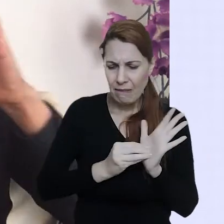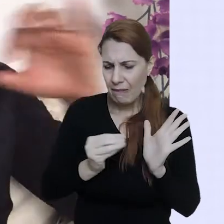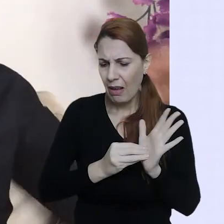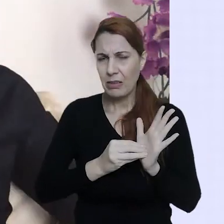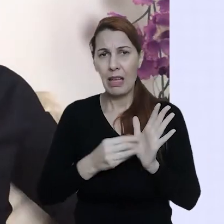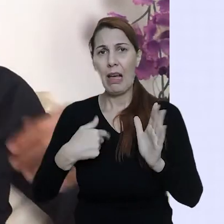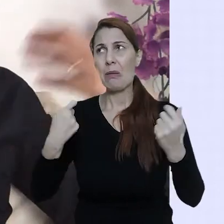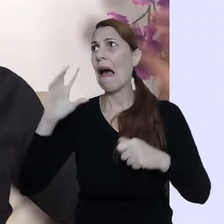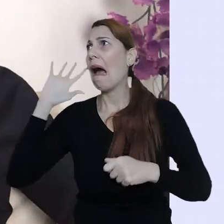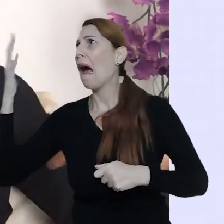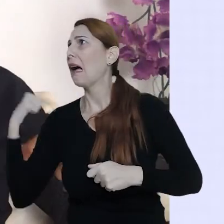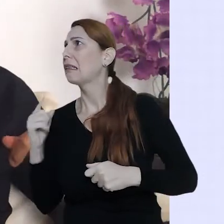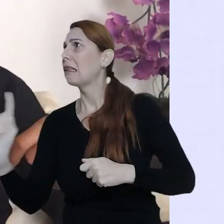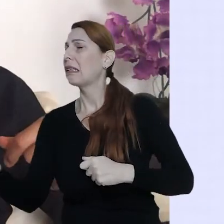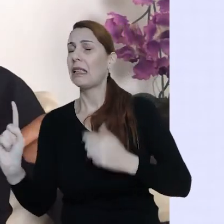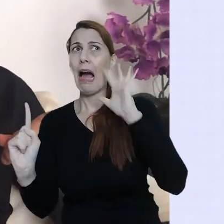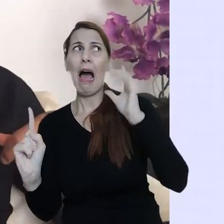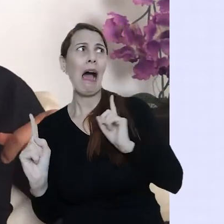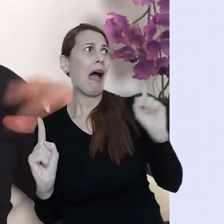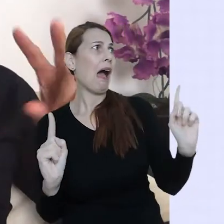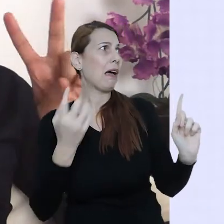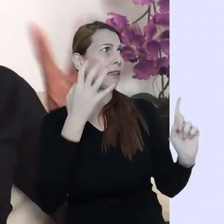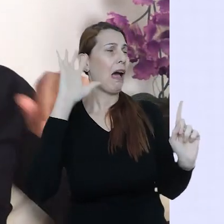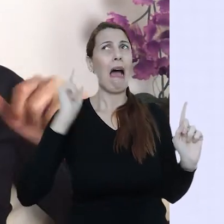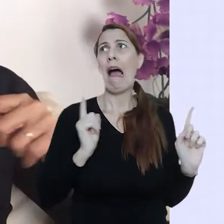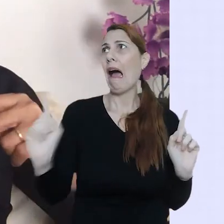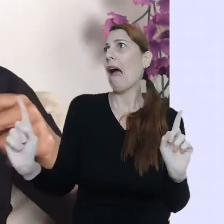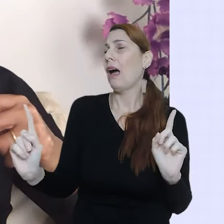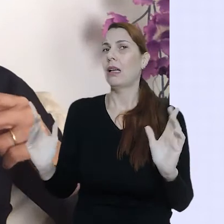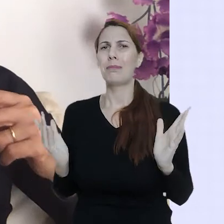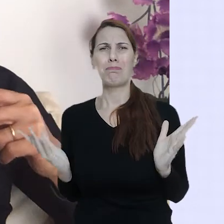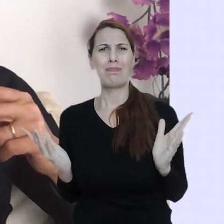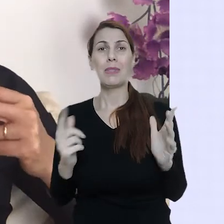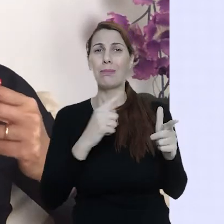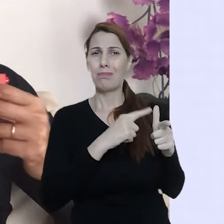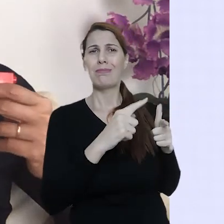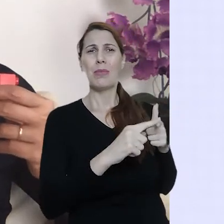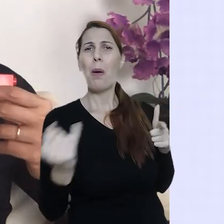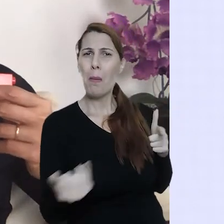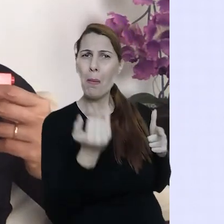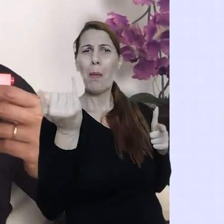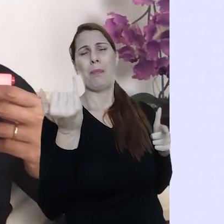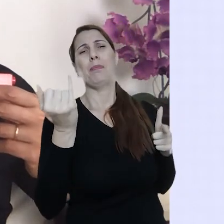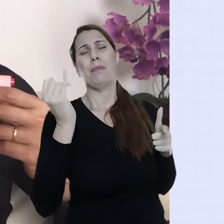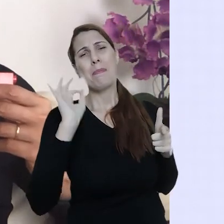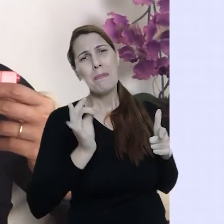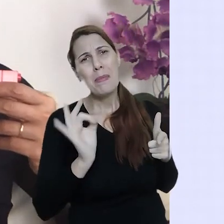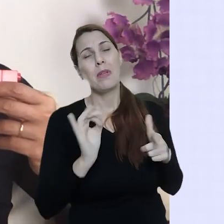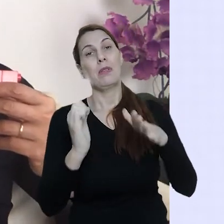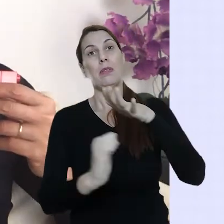você tem que ficar aqui pagando incêndio. Então esses dois itens são muito, muito